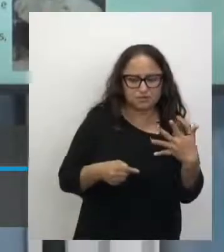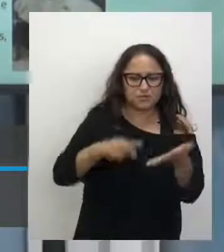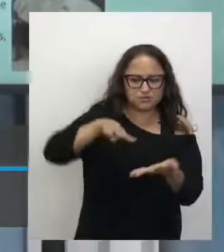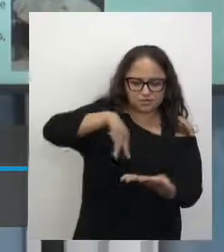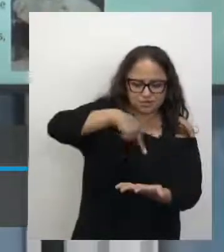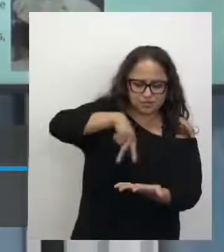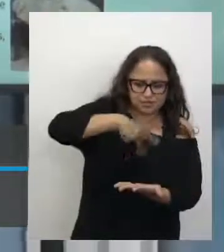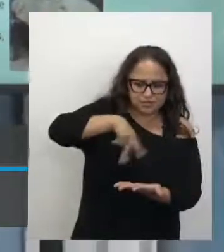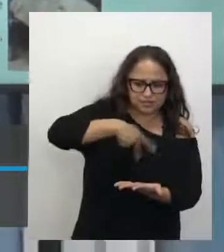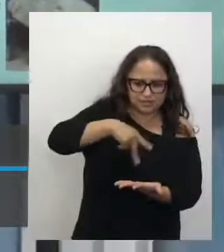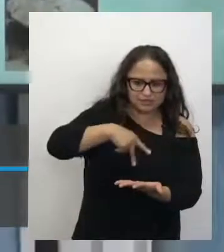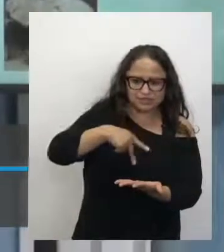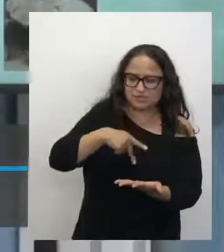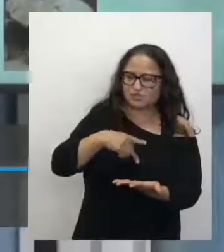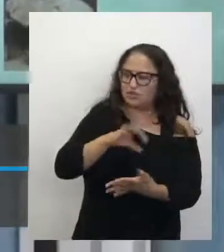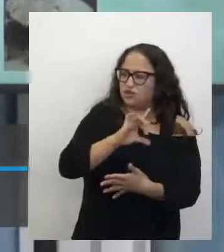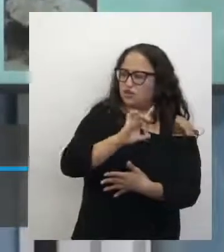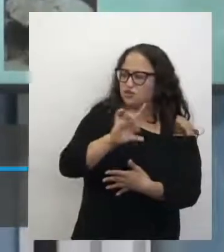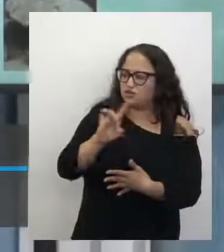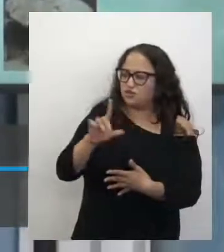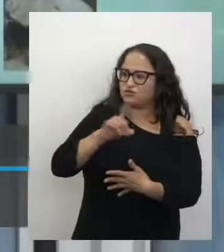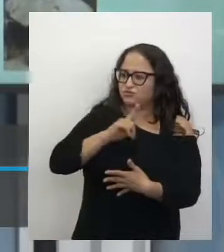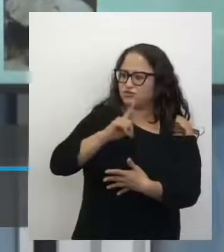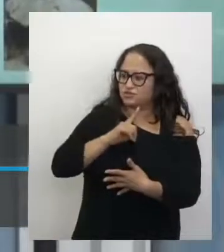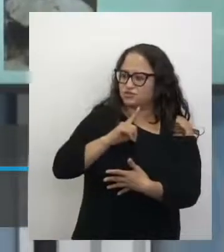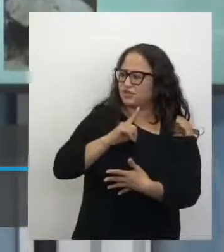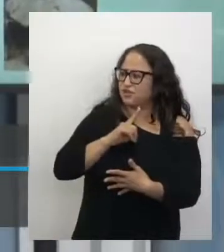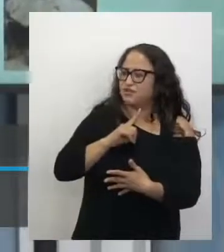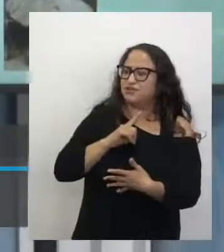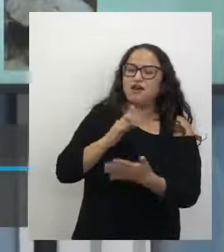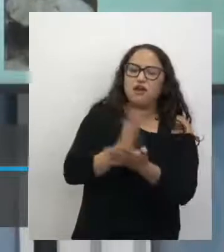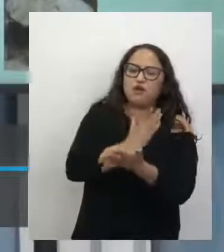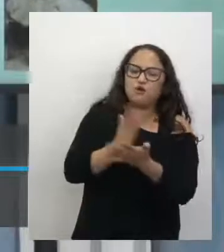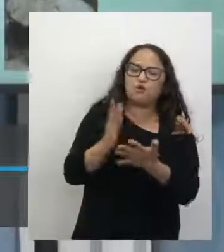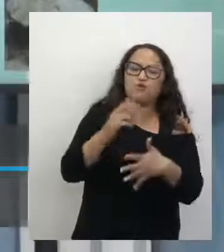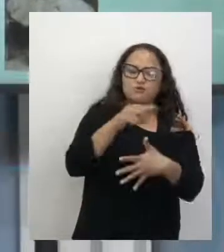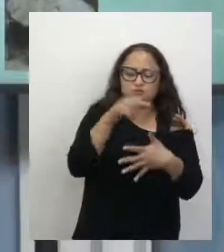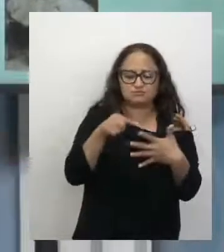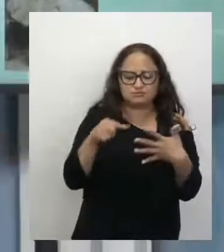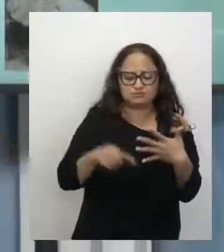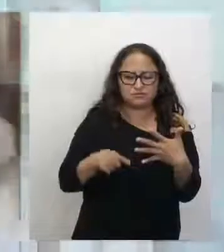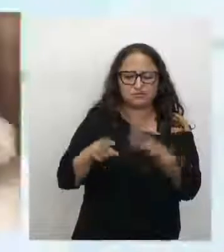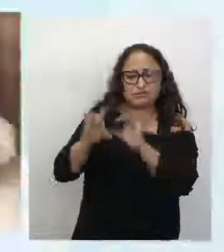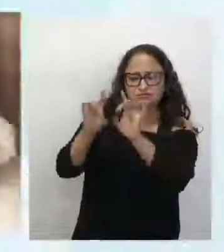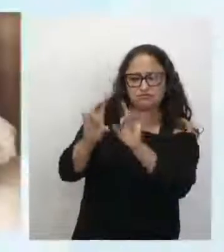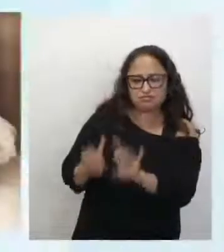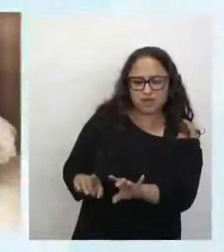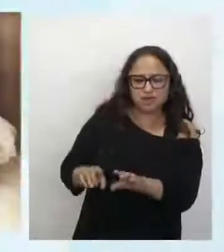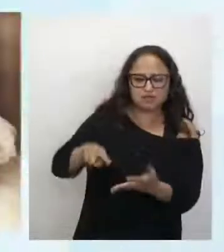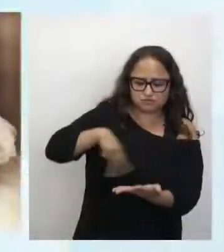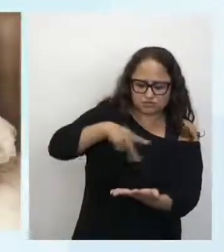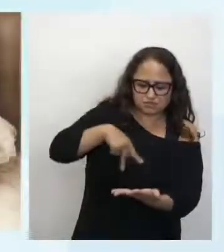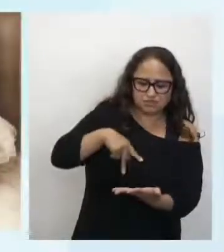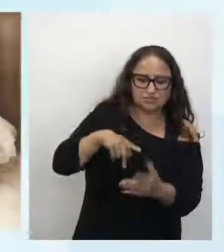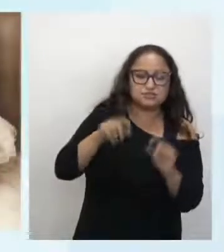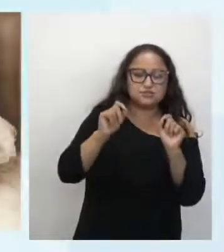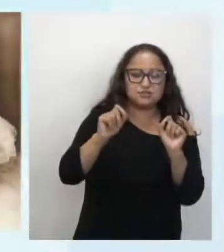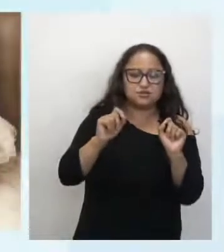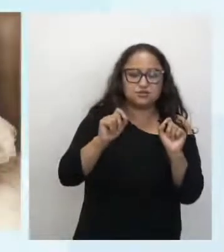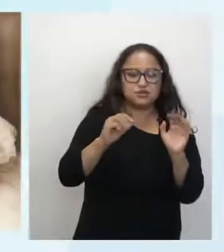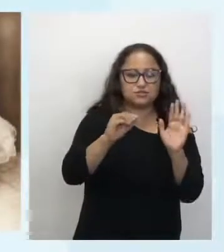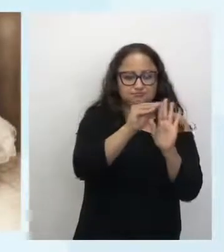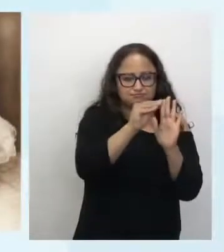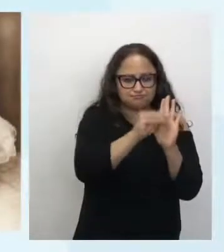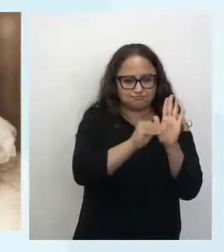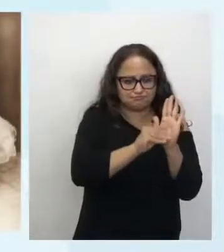dança também tem muitas peculiaridades. Vamos conhecer algumas delas. Como elementos técnicos da dança, a gente tem os planos, né? Lembra